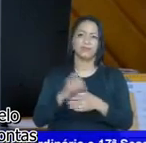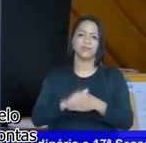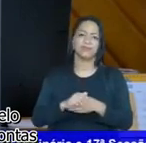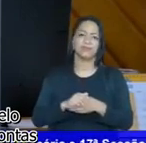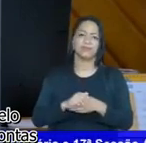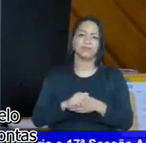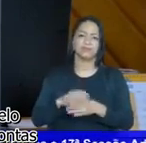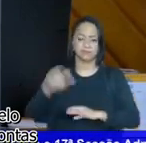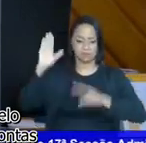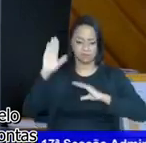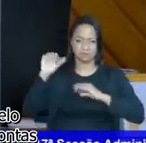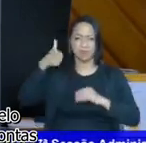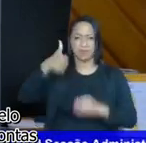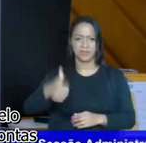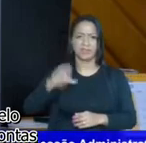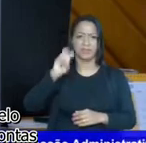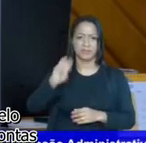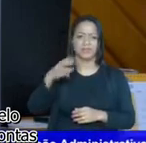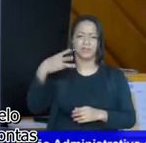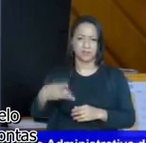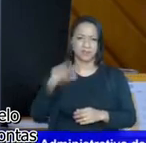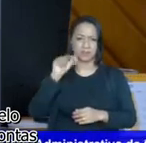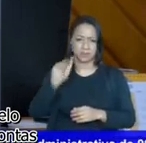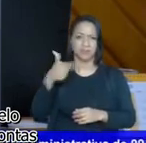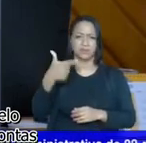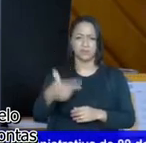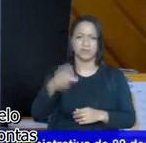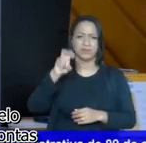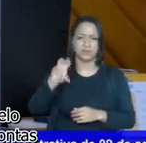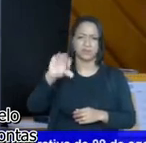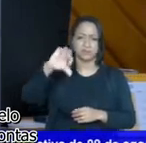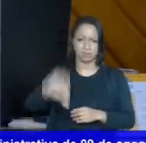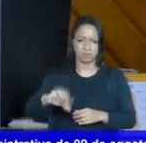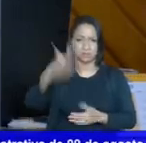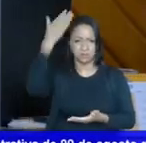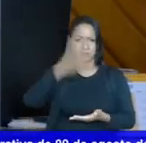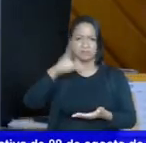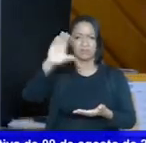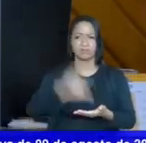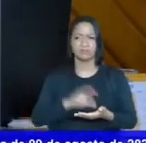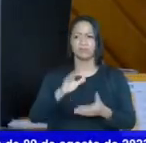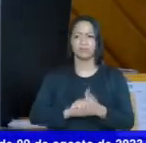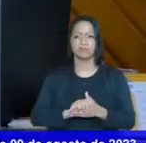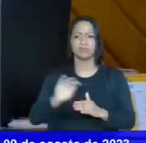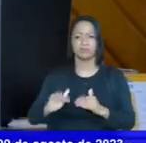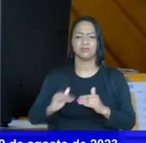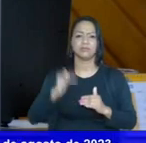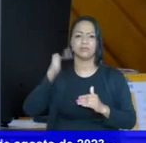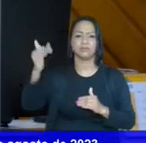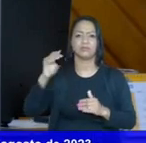apresentado pelo candidato é de R$ 153.259, e o que foi prestado contas foi feito em valor superior